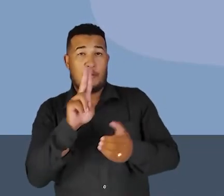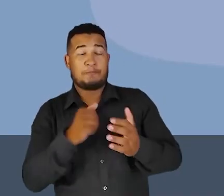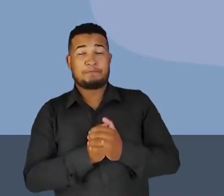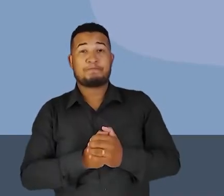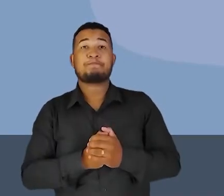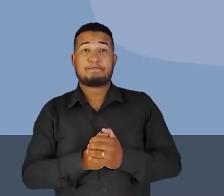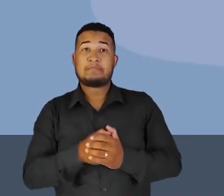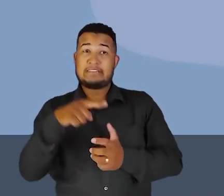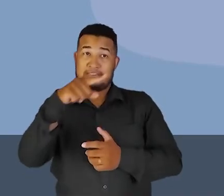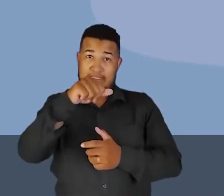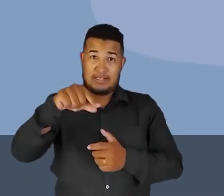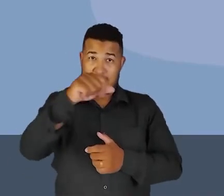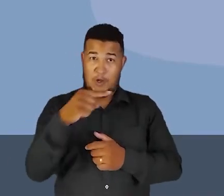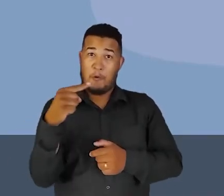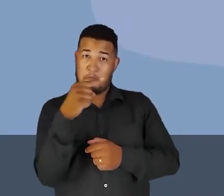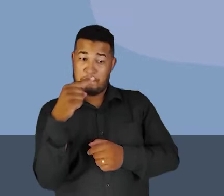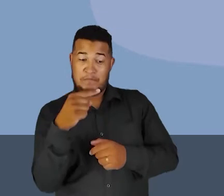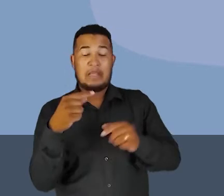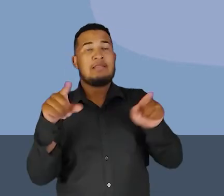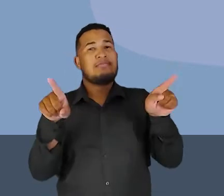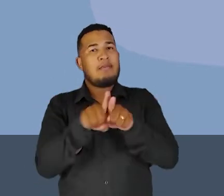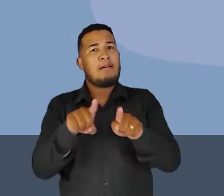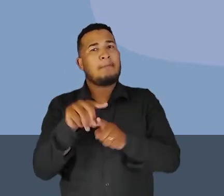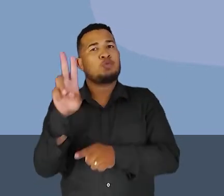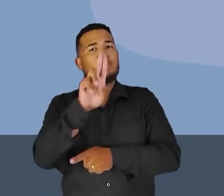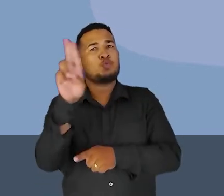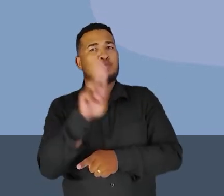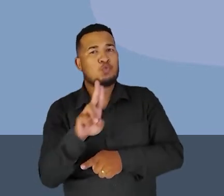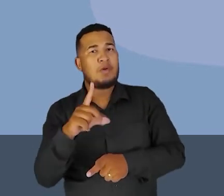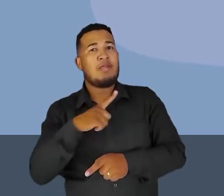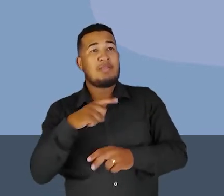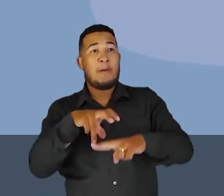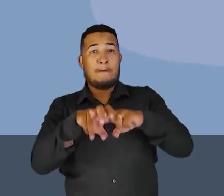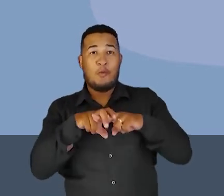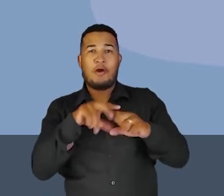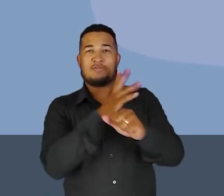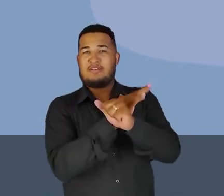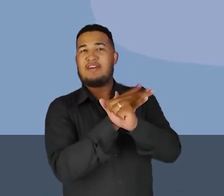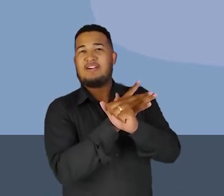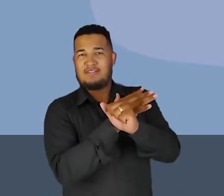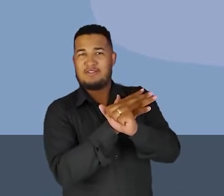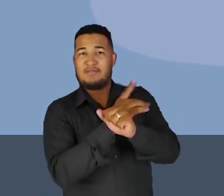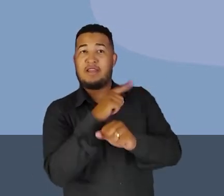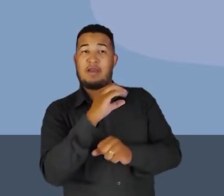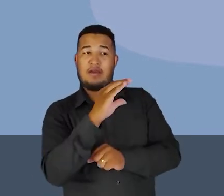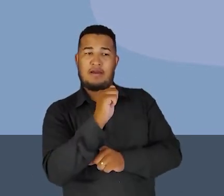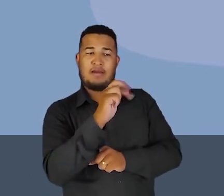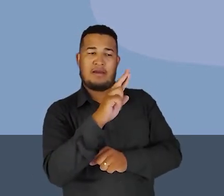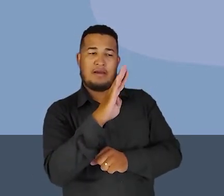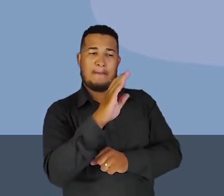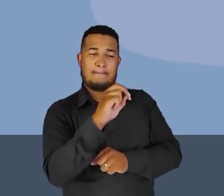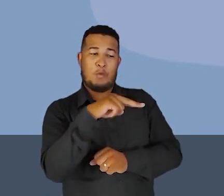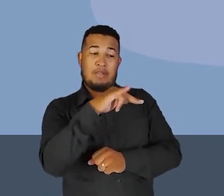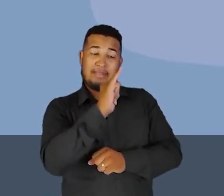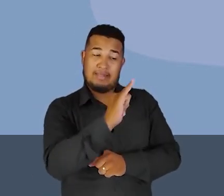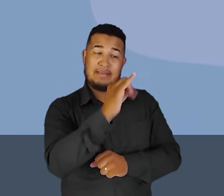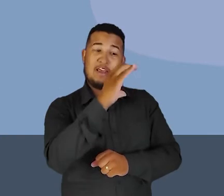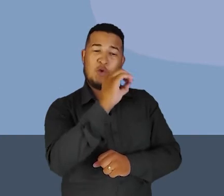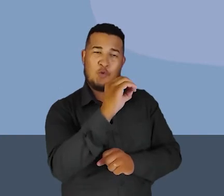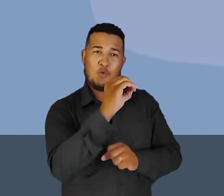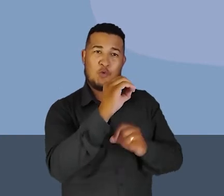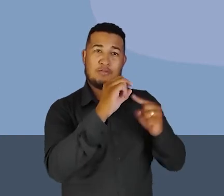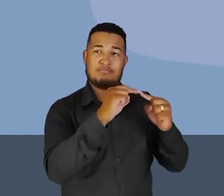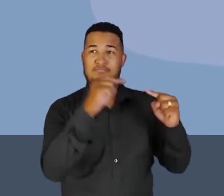Esse sal, então, também tem seu nome derivado do seu ácido, que é o carbônico. O carbônico